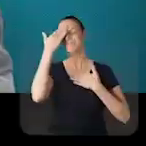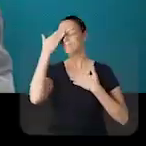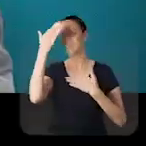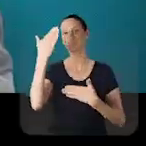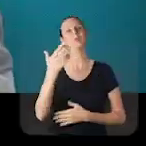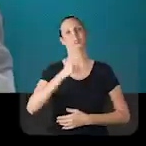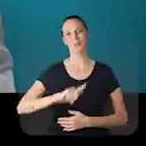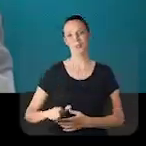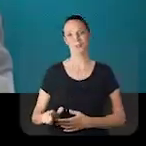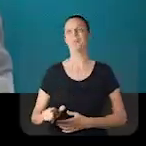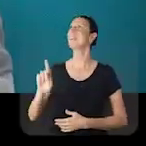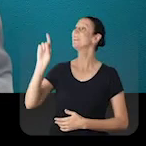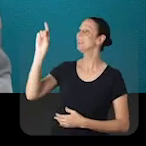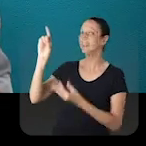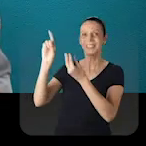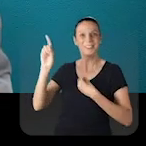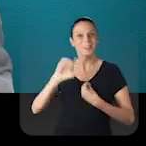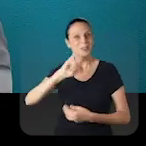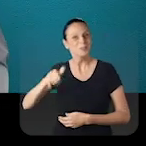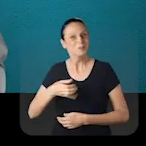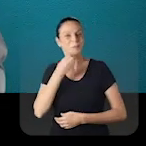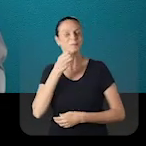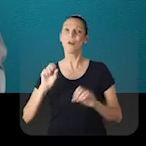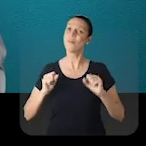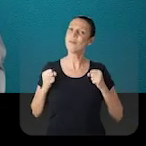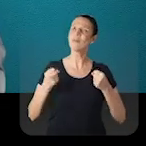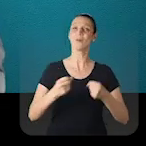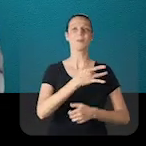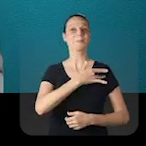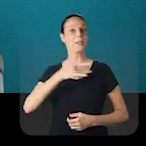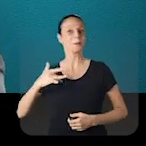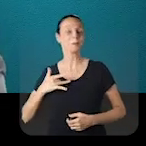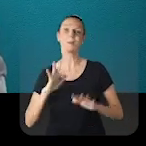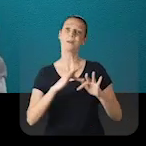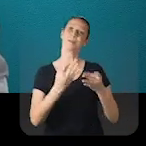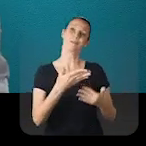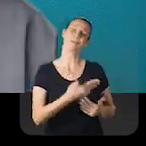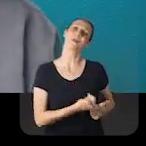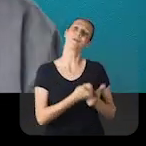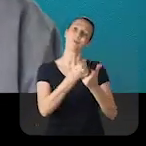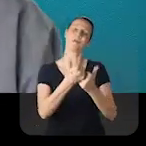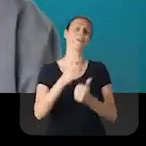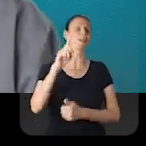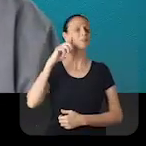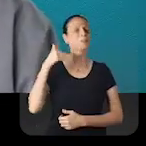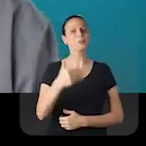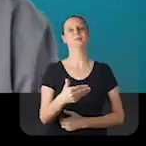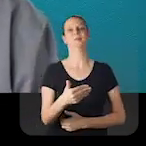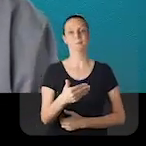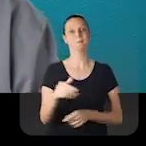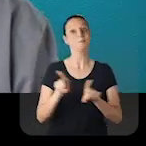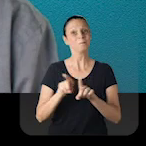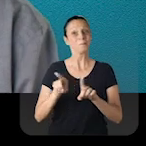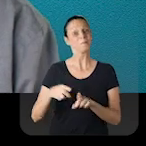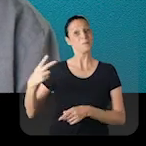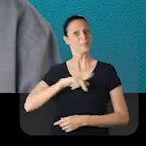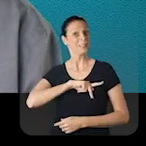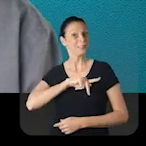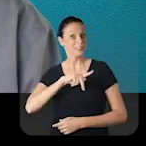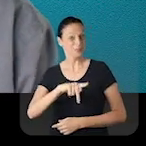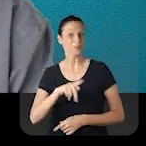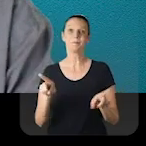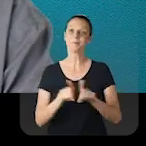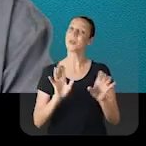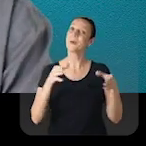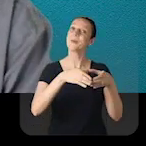Eu quero agradecer mais uma vez a Deus pela oportunidade, pela força e pela saúde, a minha família que me apoia todos os dias,